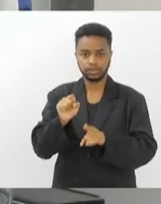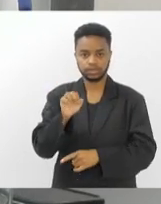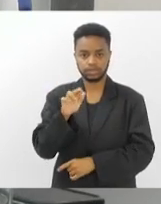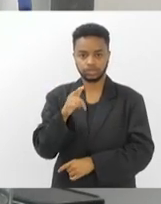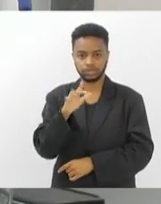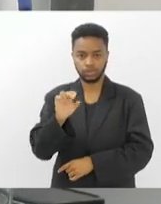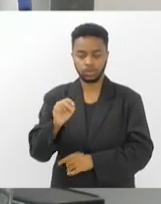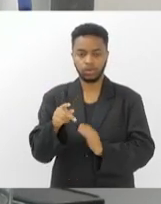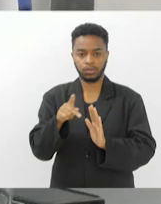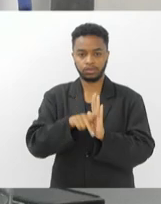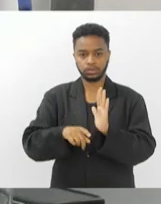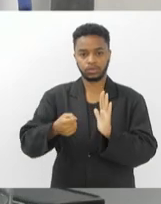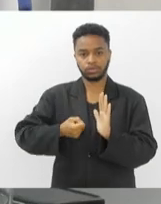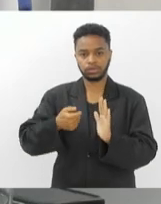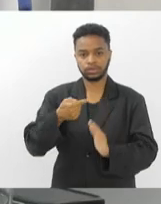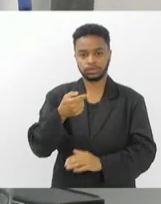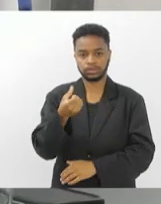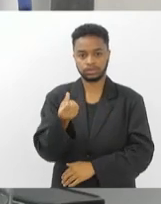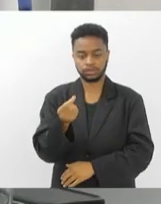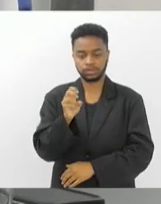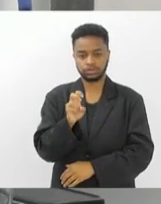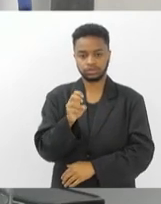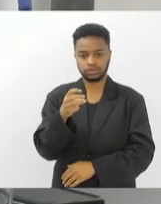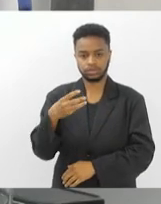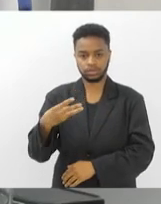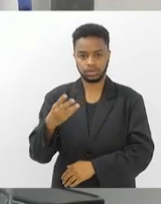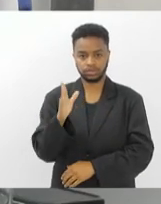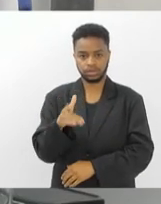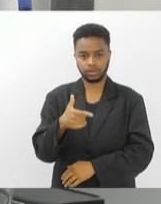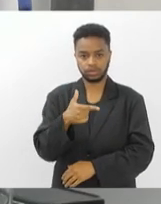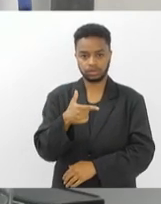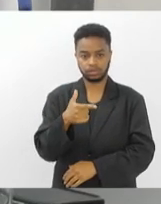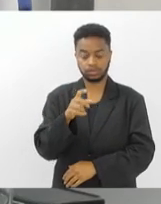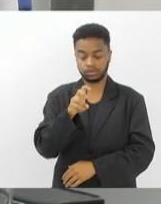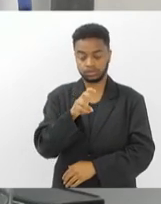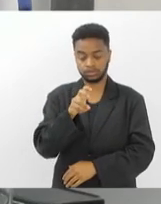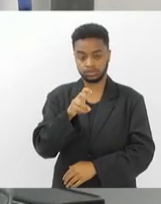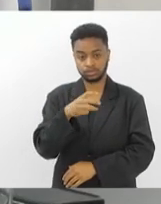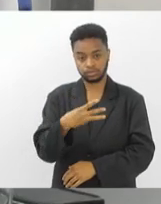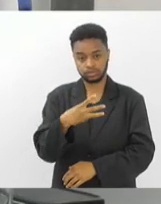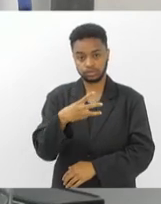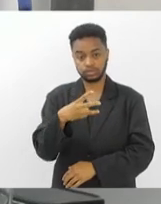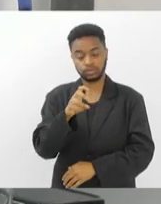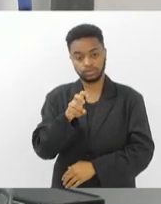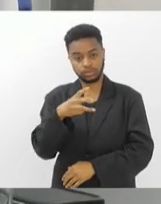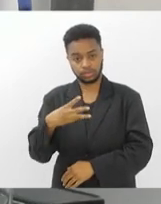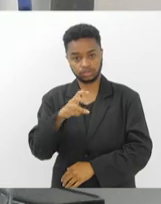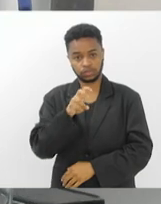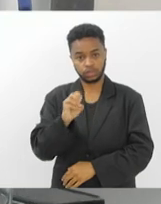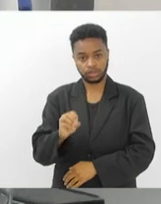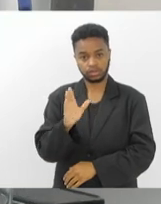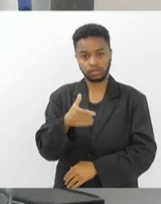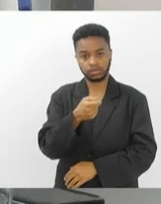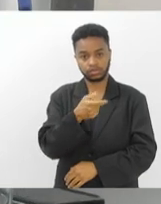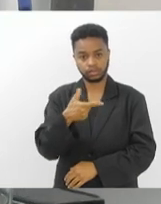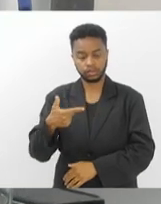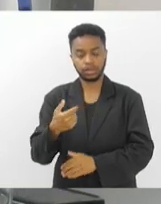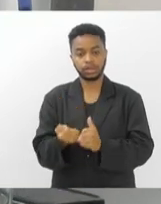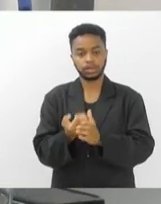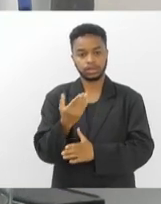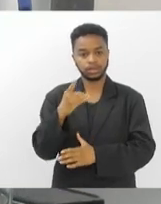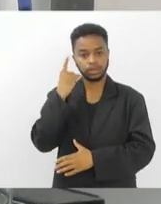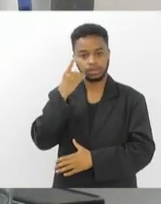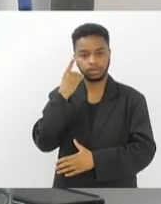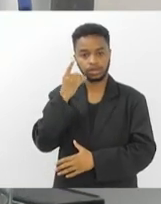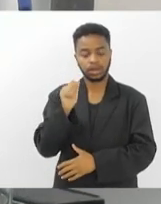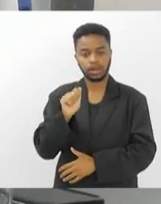projeto 76, é o PL 53 de 50 de 22, de autoria dos deputados, das deputadas Alana Passos e